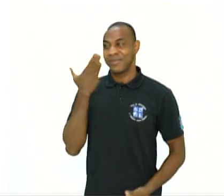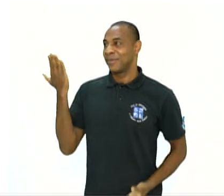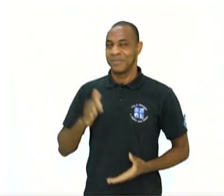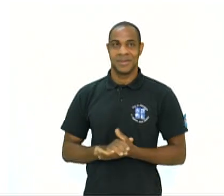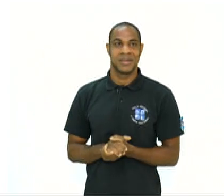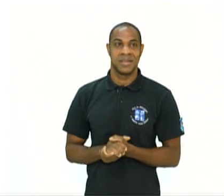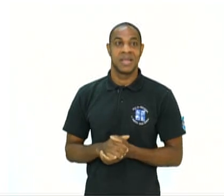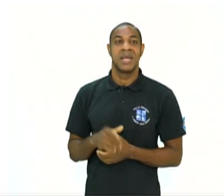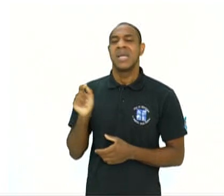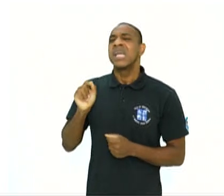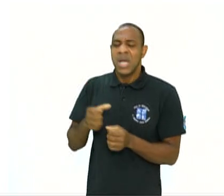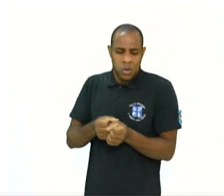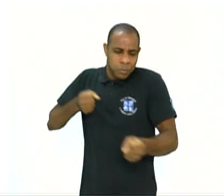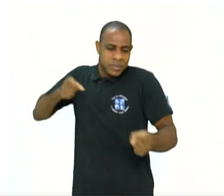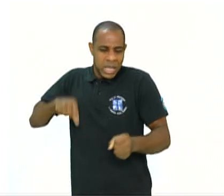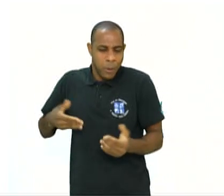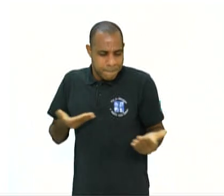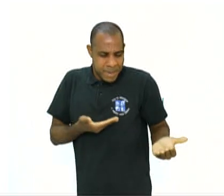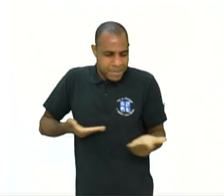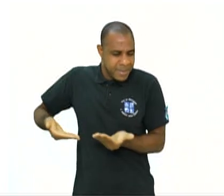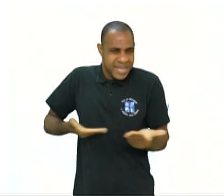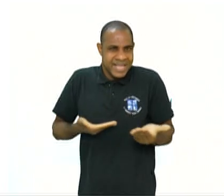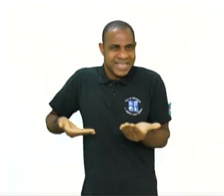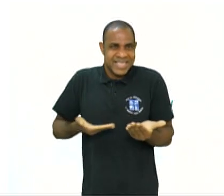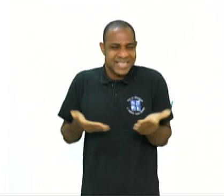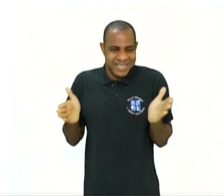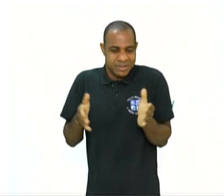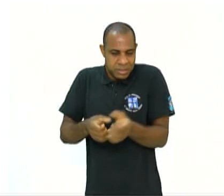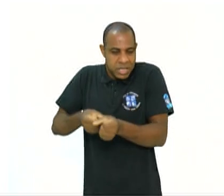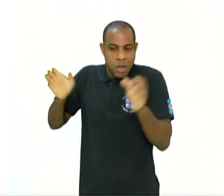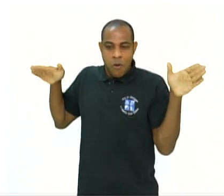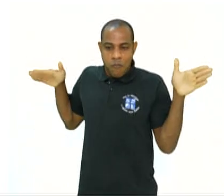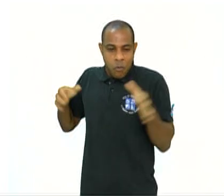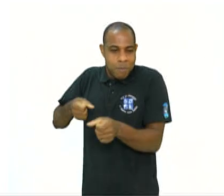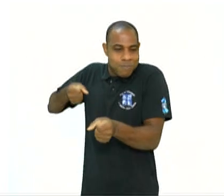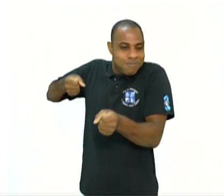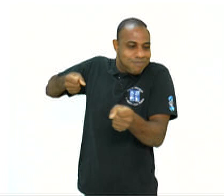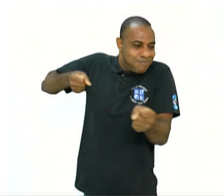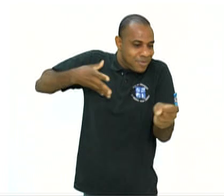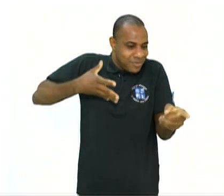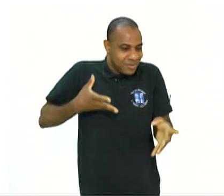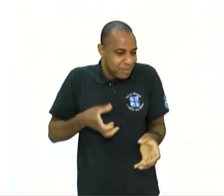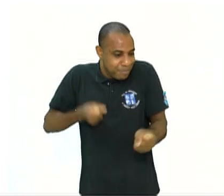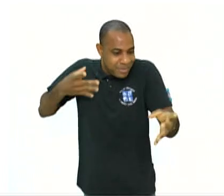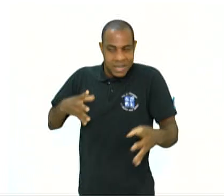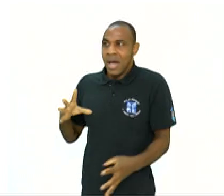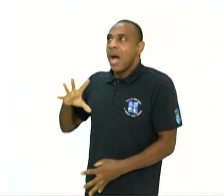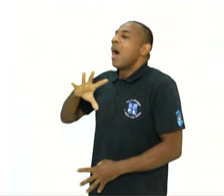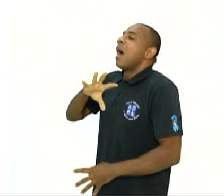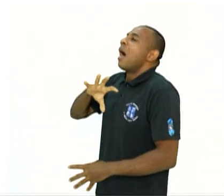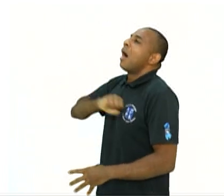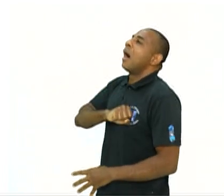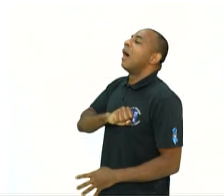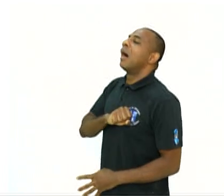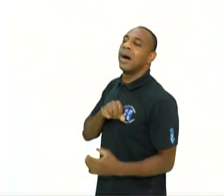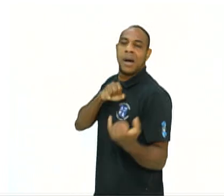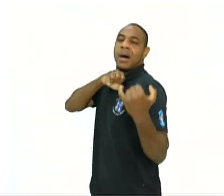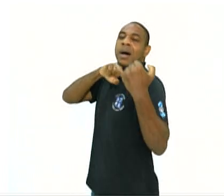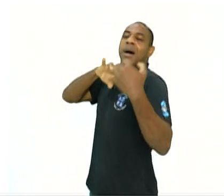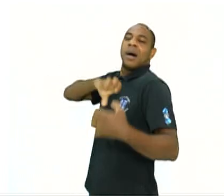Ele é aquele bebezinho pequeno que voa atirando nas pessoas e elas acabam se apaixonando. Você